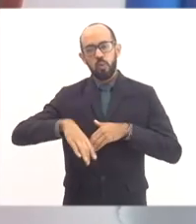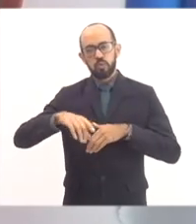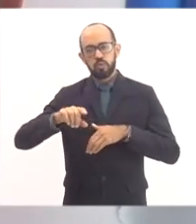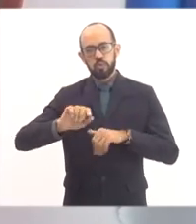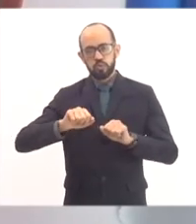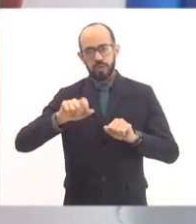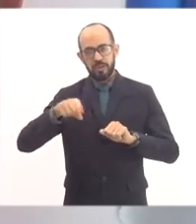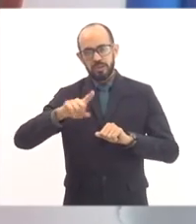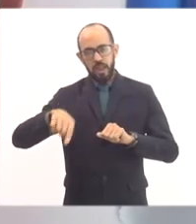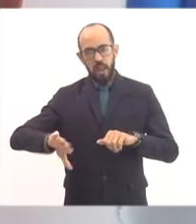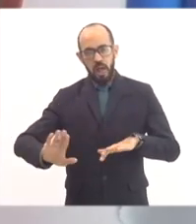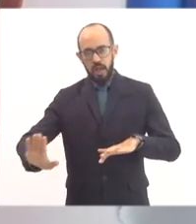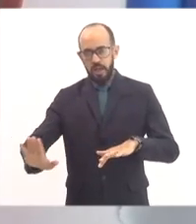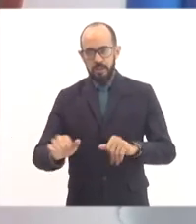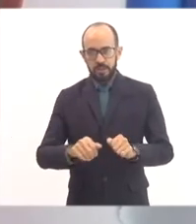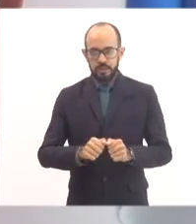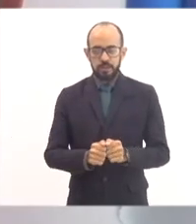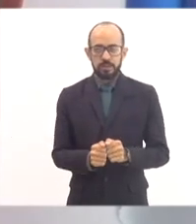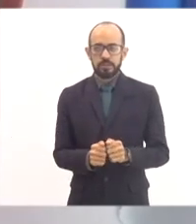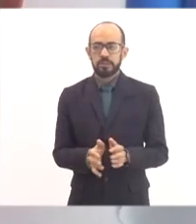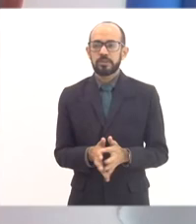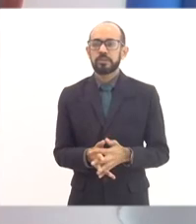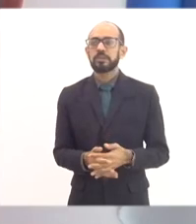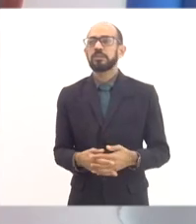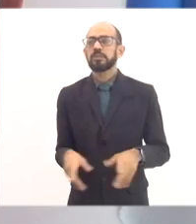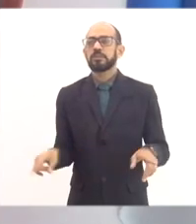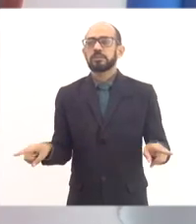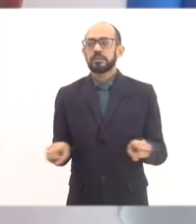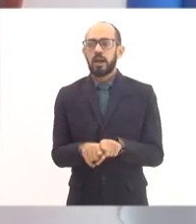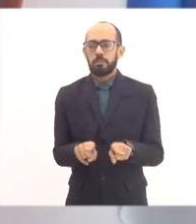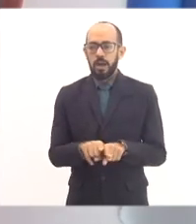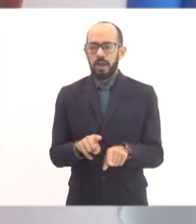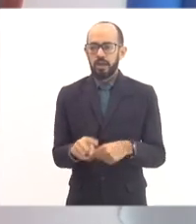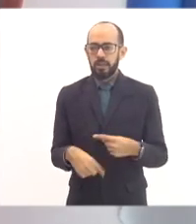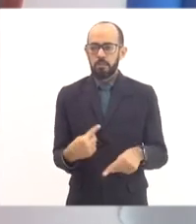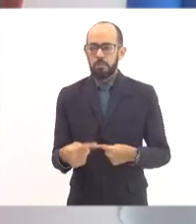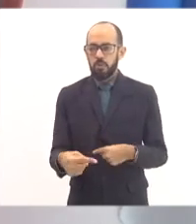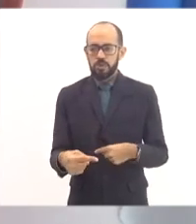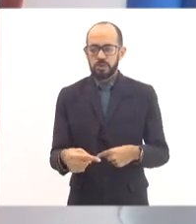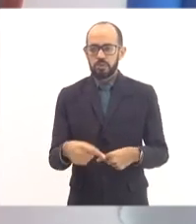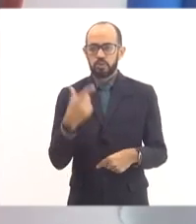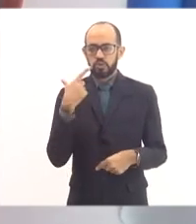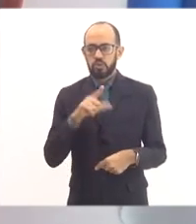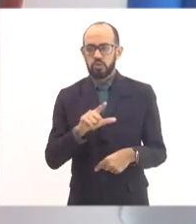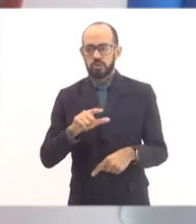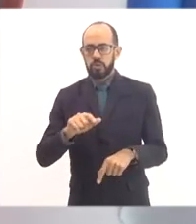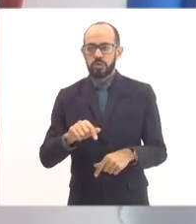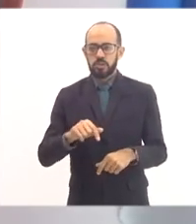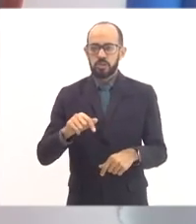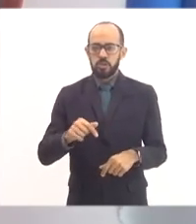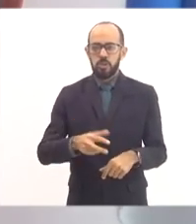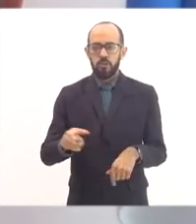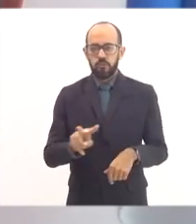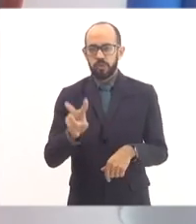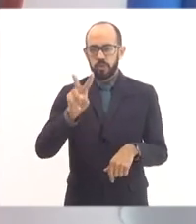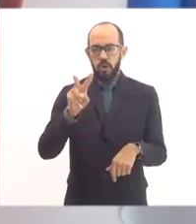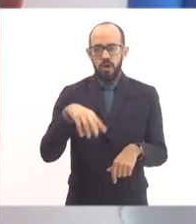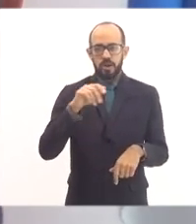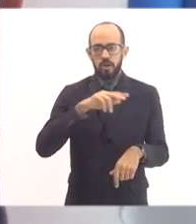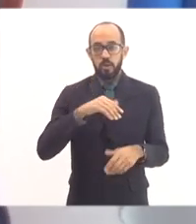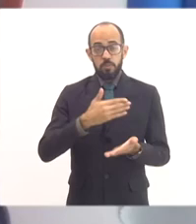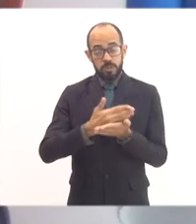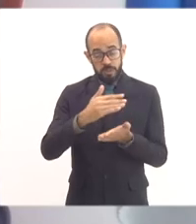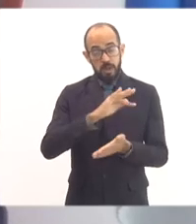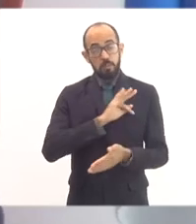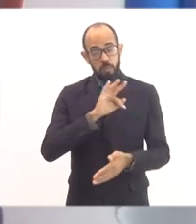em tese, já teriam perdido a validade. Na sequência, a gente teve algum êxito, começando pela Polícia Civil, como falei